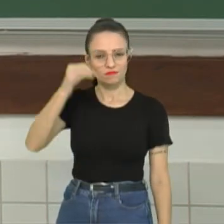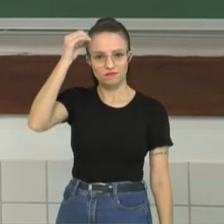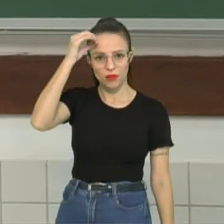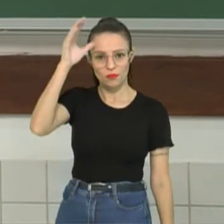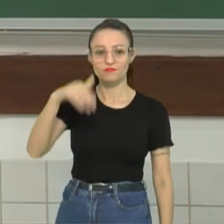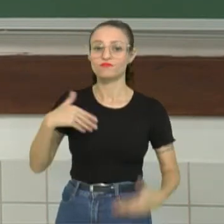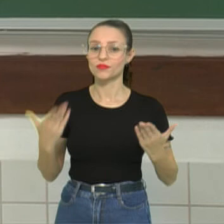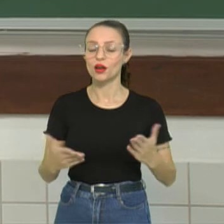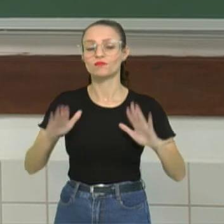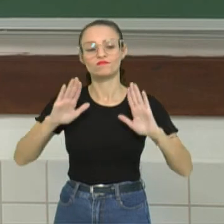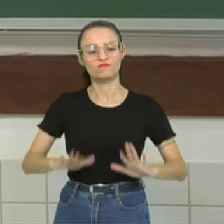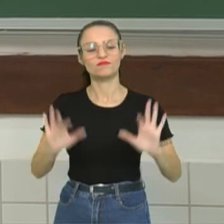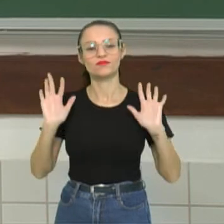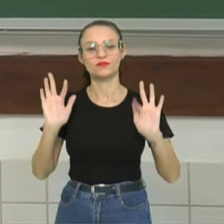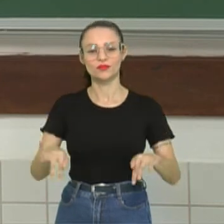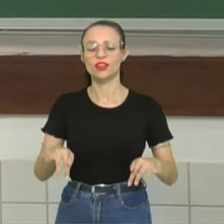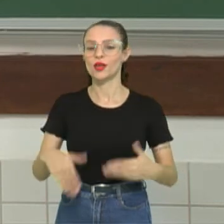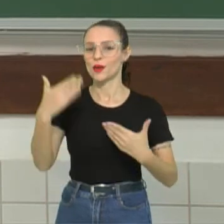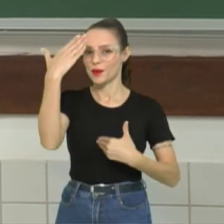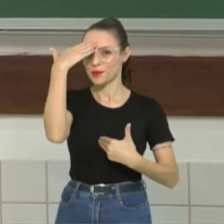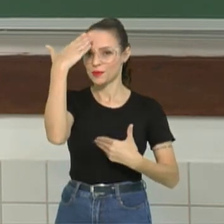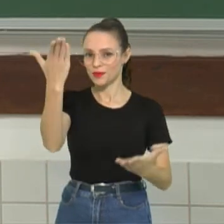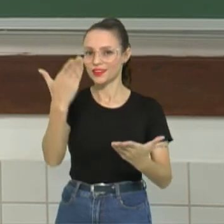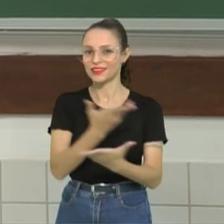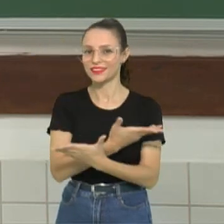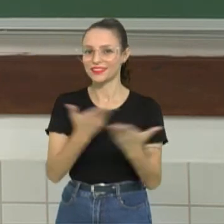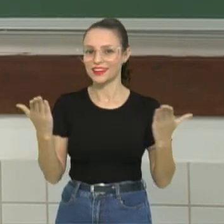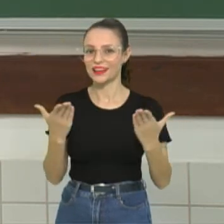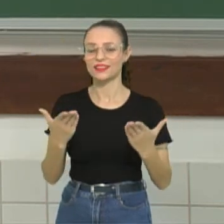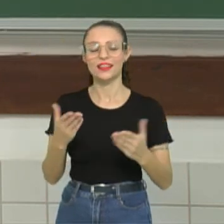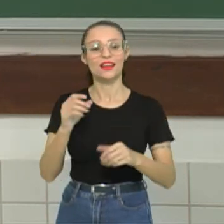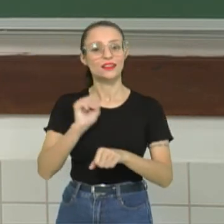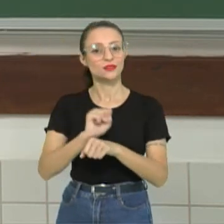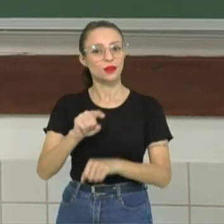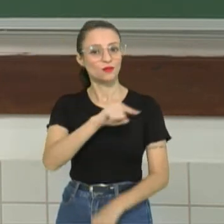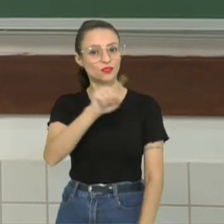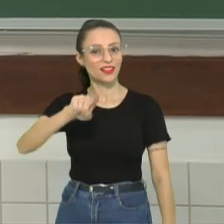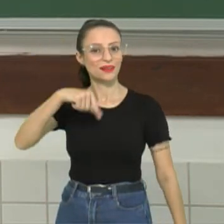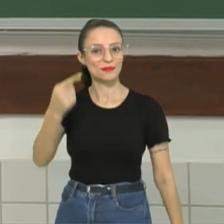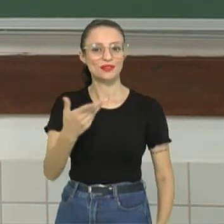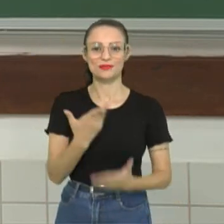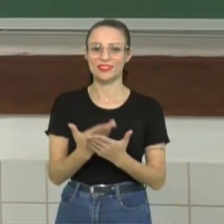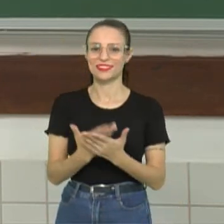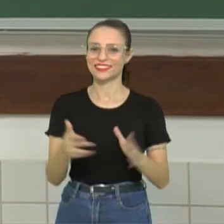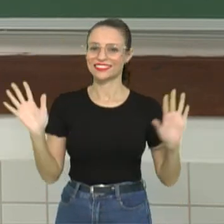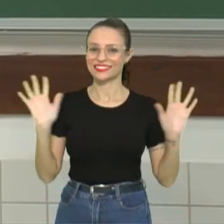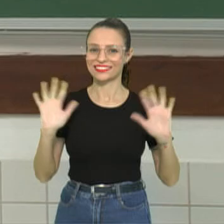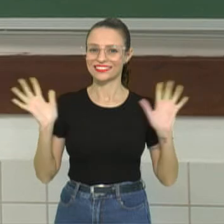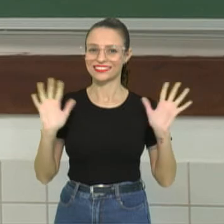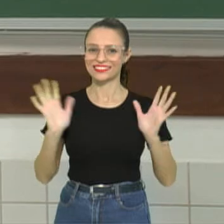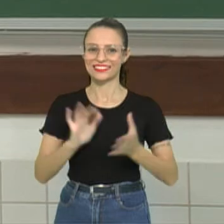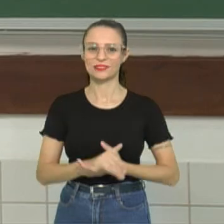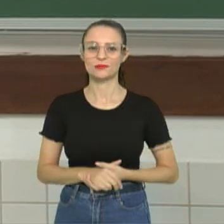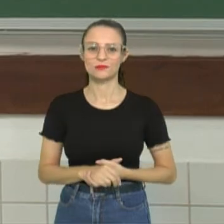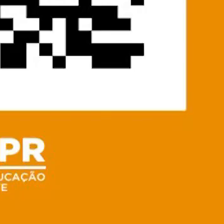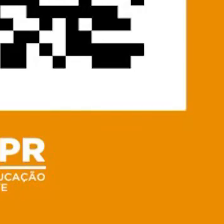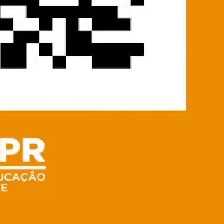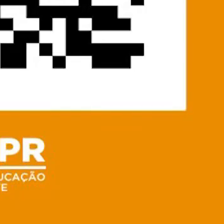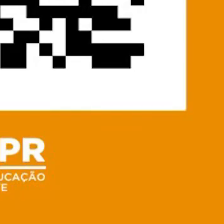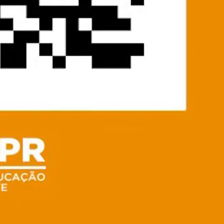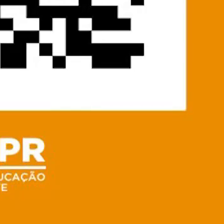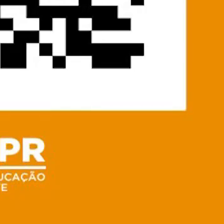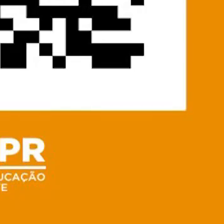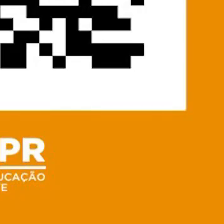assunto Fico por aqui o meu muito obrigada E a gente se vê na próxima aula tchau tchau pessoal